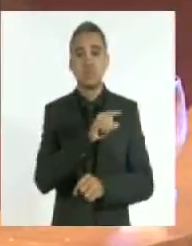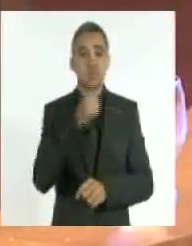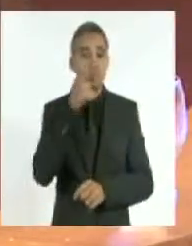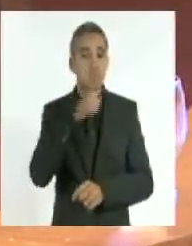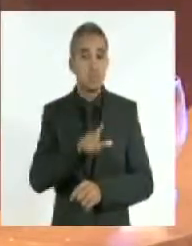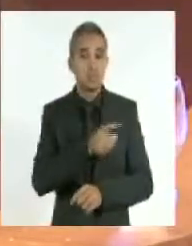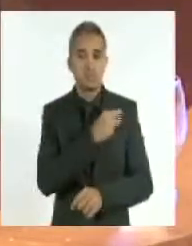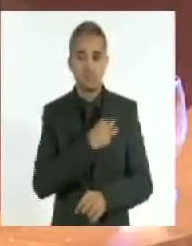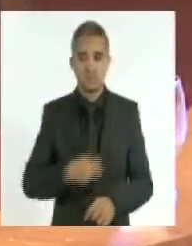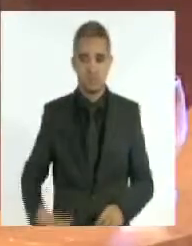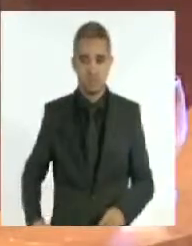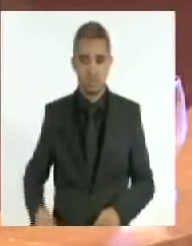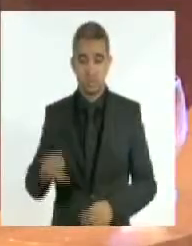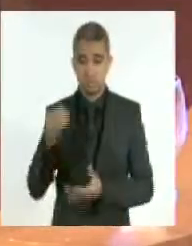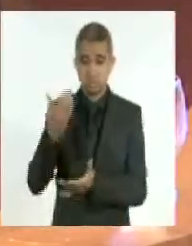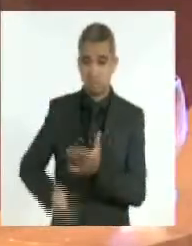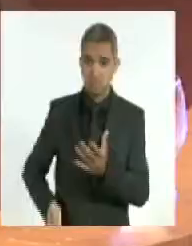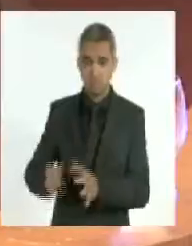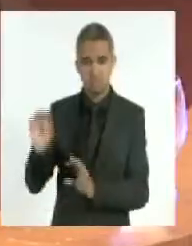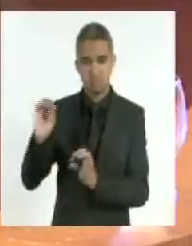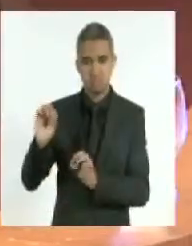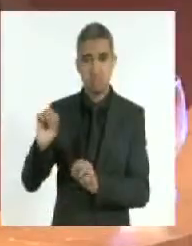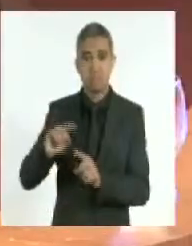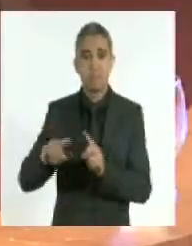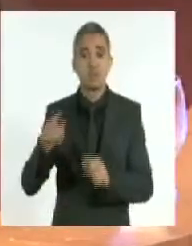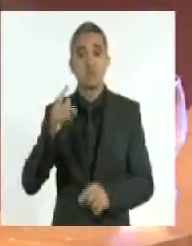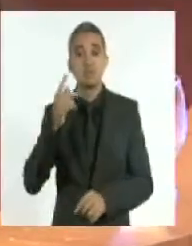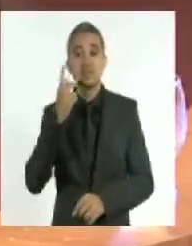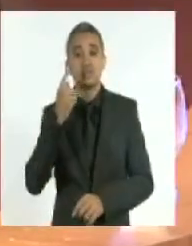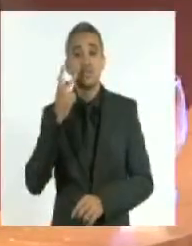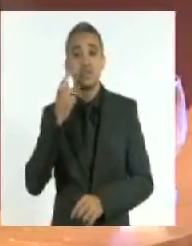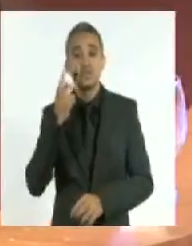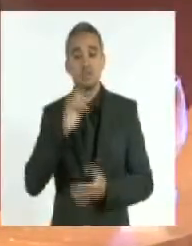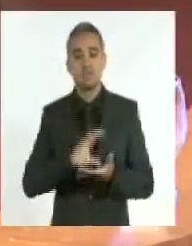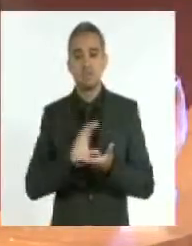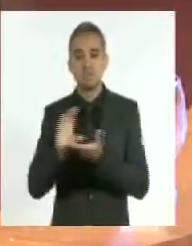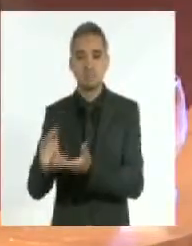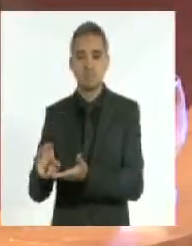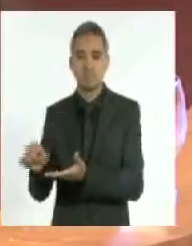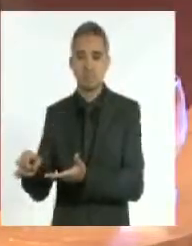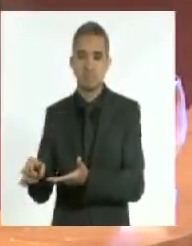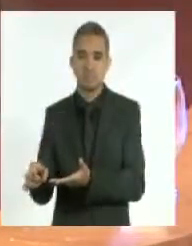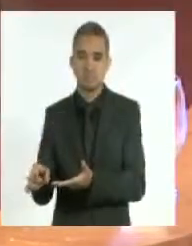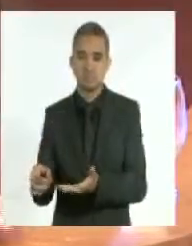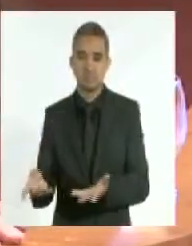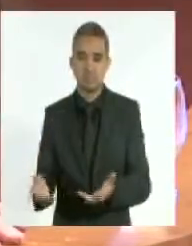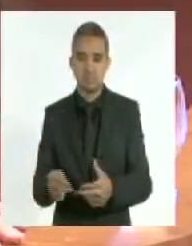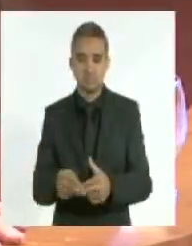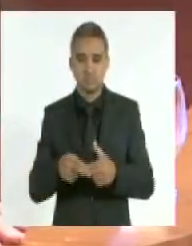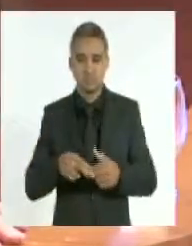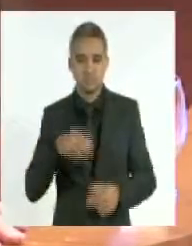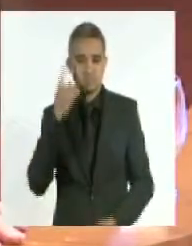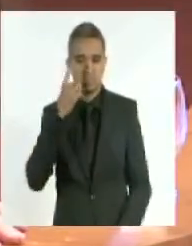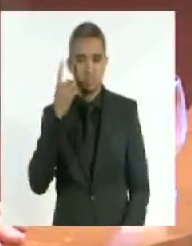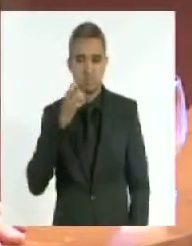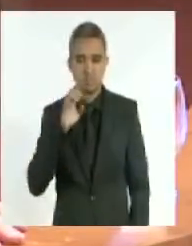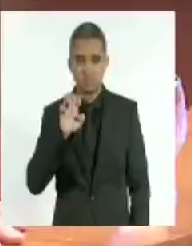de comportamento, é outra coisa. Mas o Ceará foi atendido e ele ainda ganhou o ministério. Deputado Edivaldo Holanda.